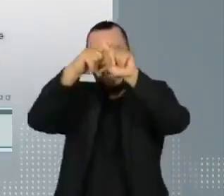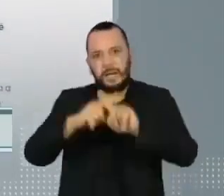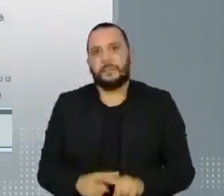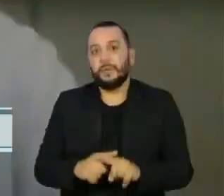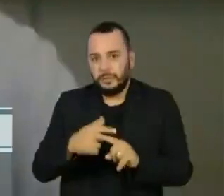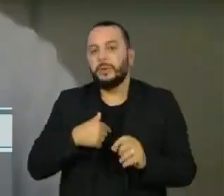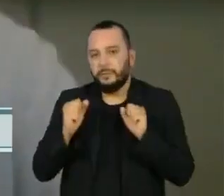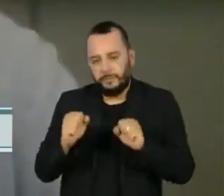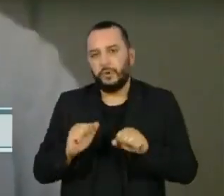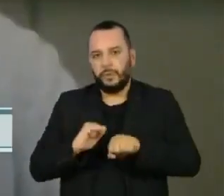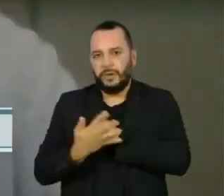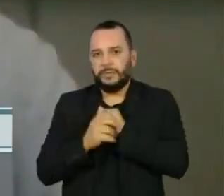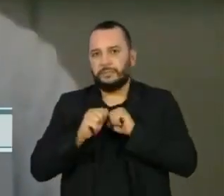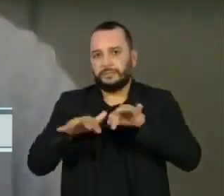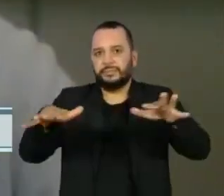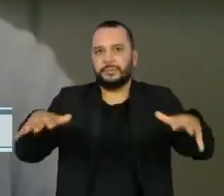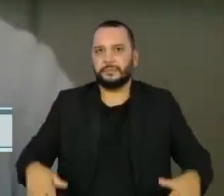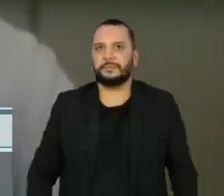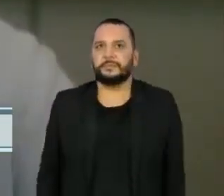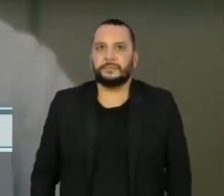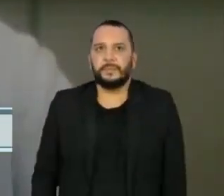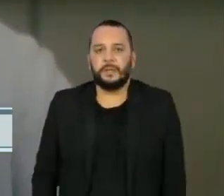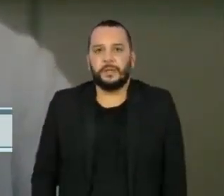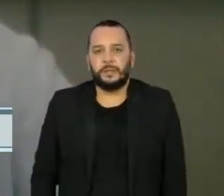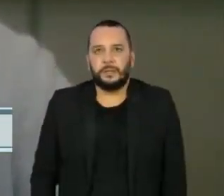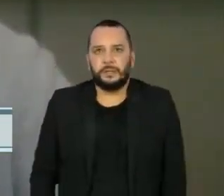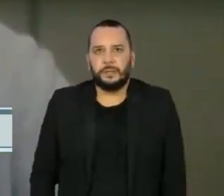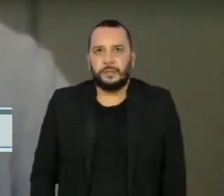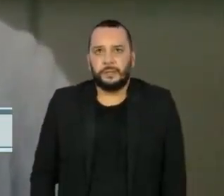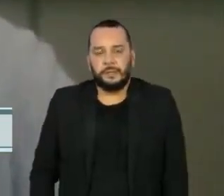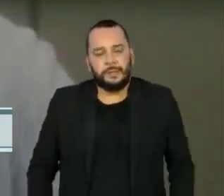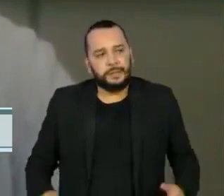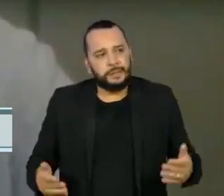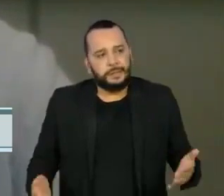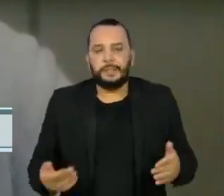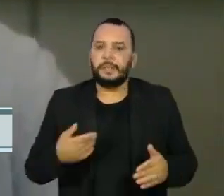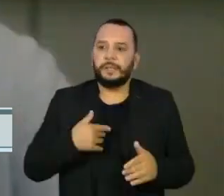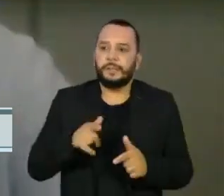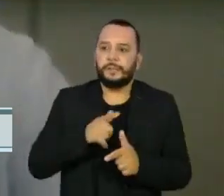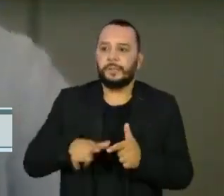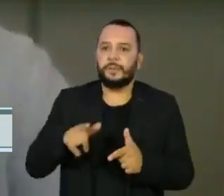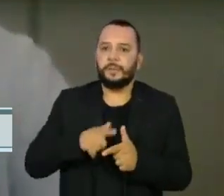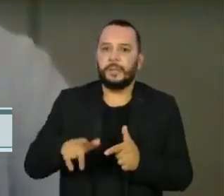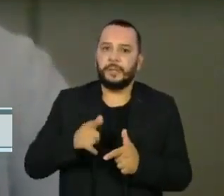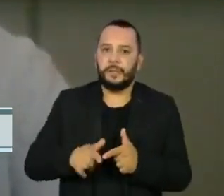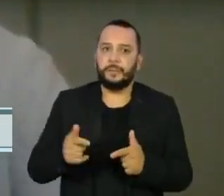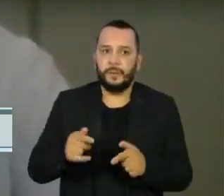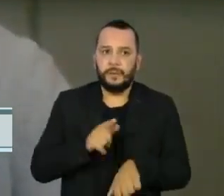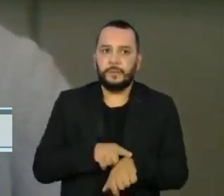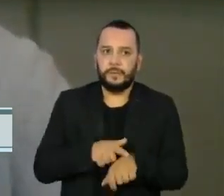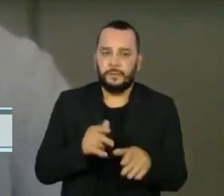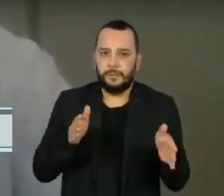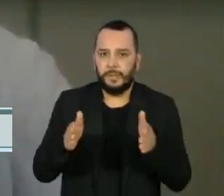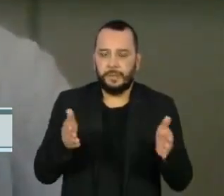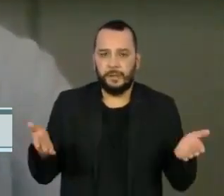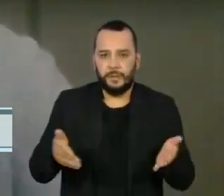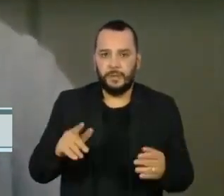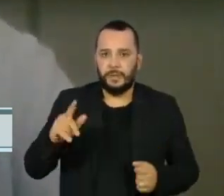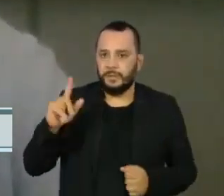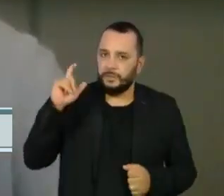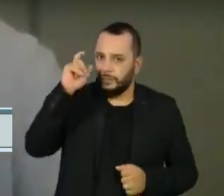milhares de pessoas. O grande problema é que a gente está frente à pior situação da epidemia desde que ela